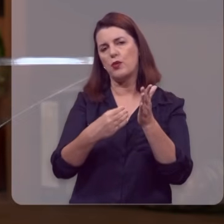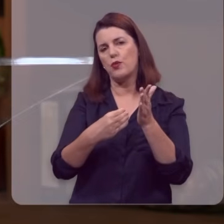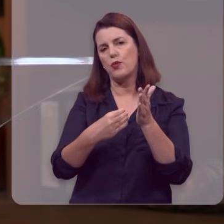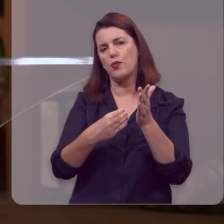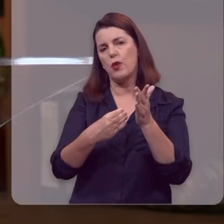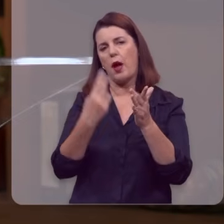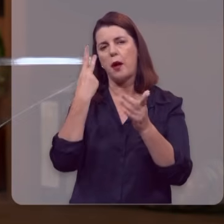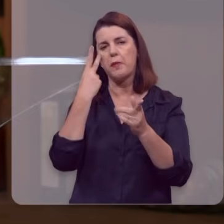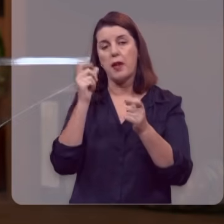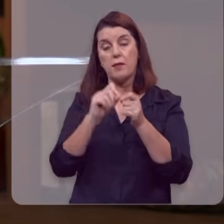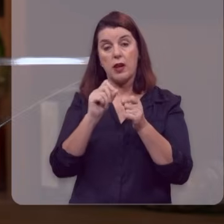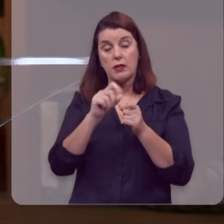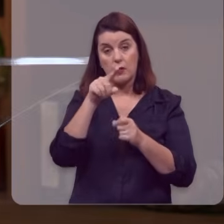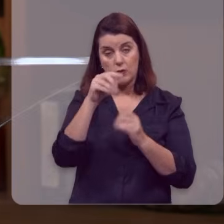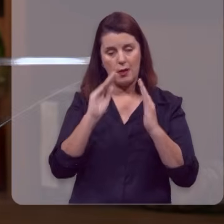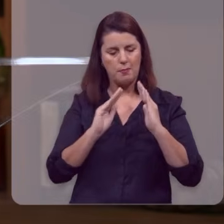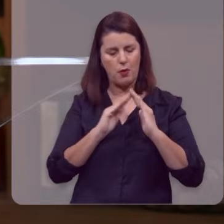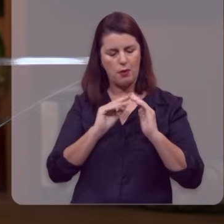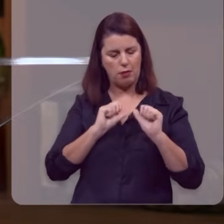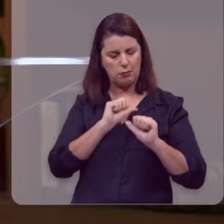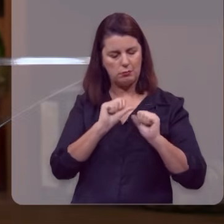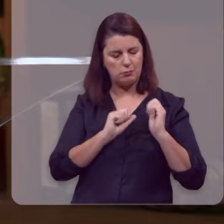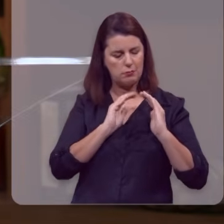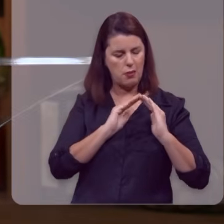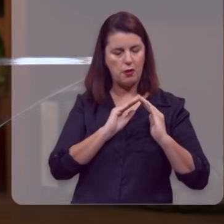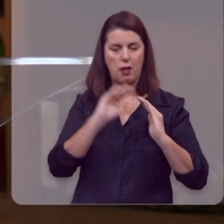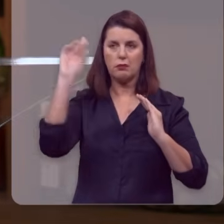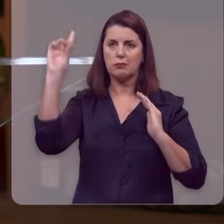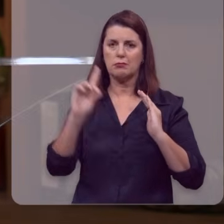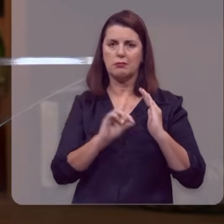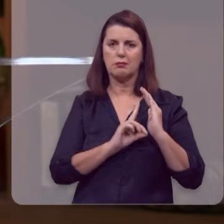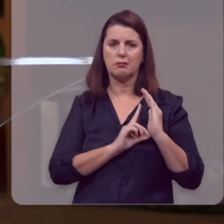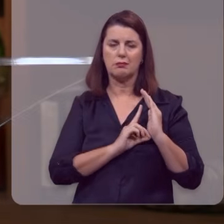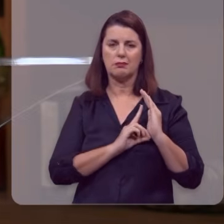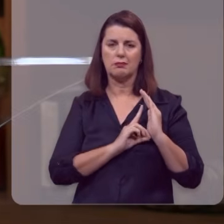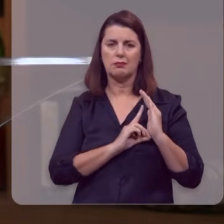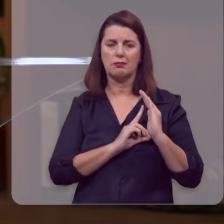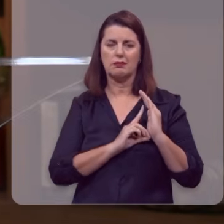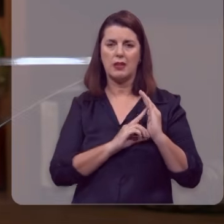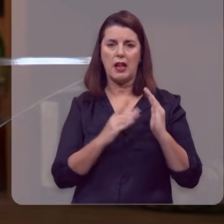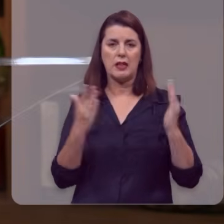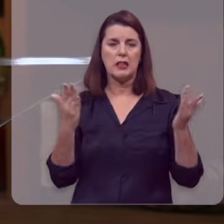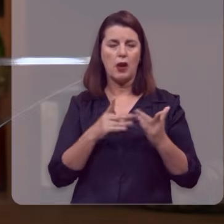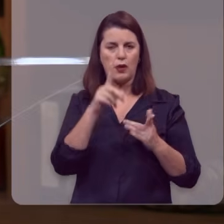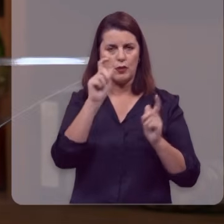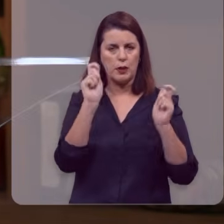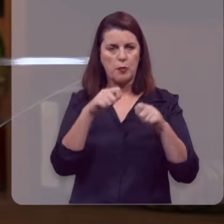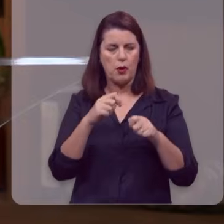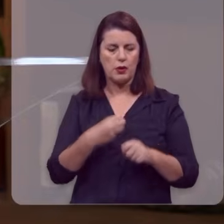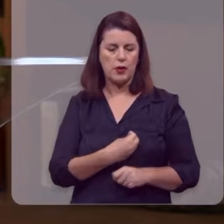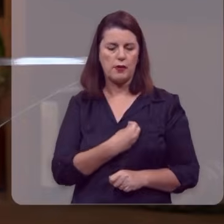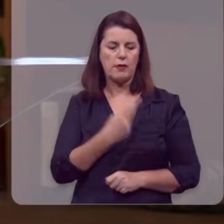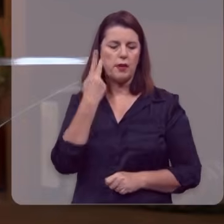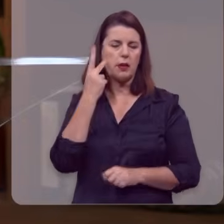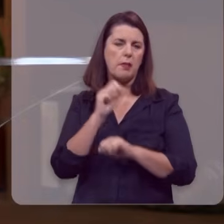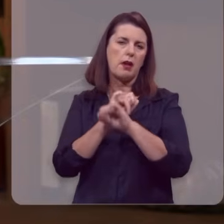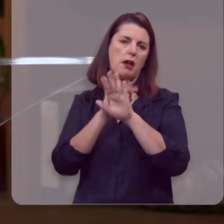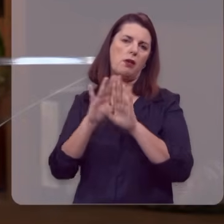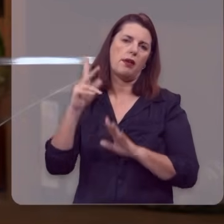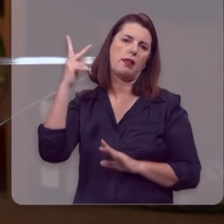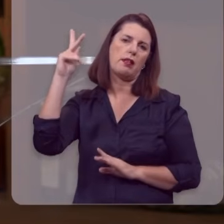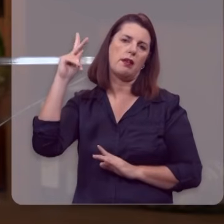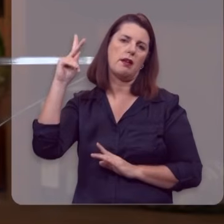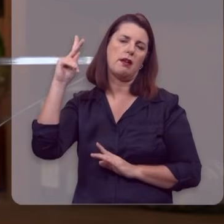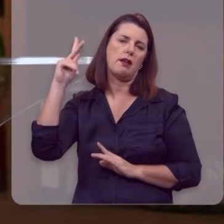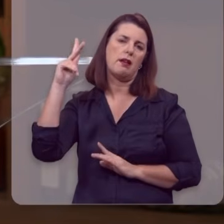Filho, para fazer de você morada dele, e que você agora possa viver a sua vida para glorificar esse